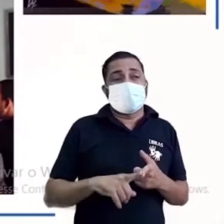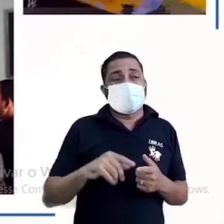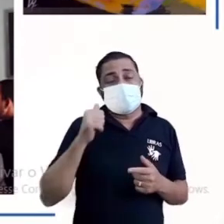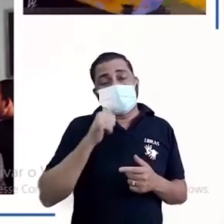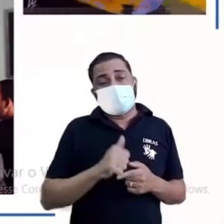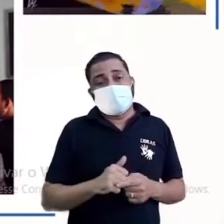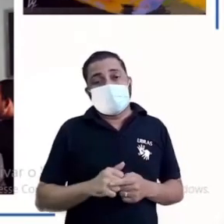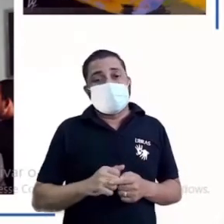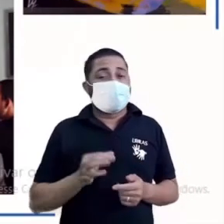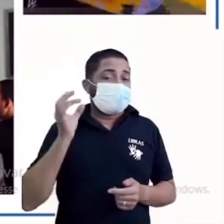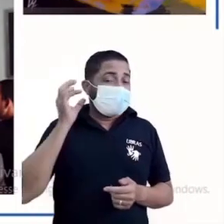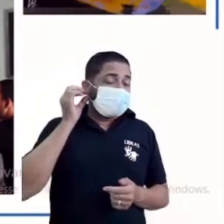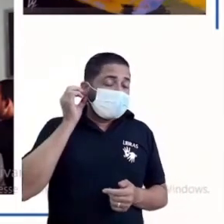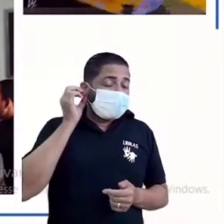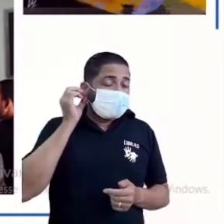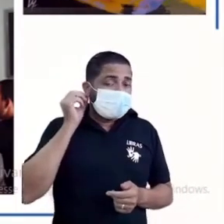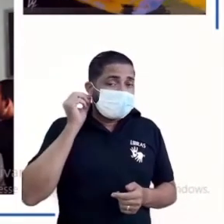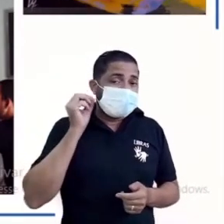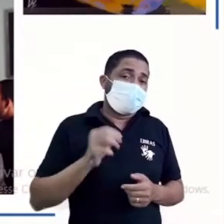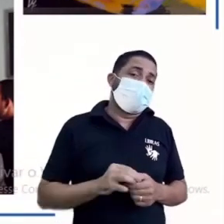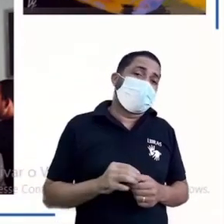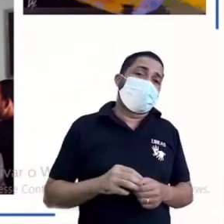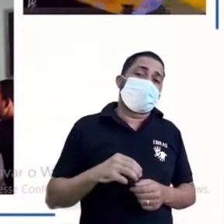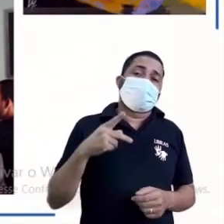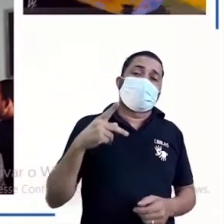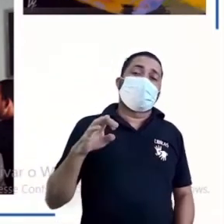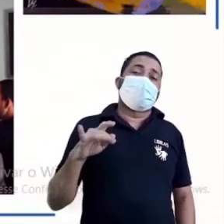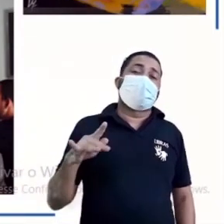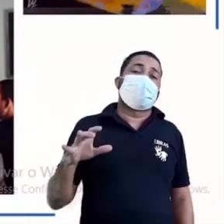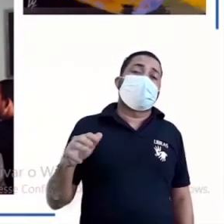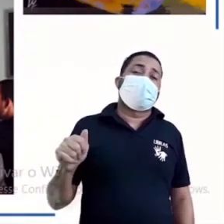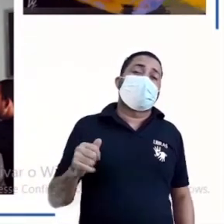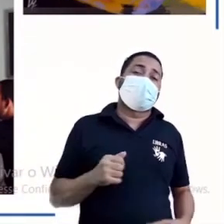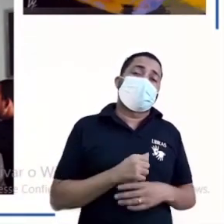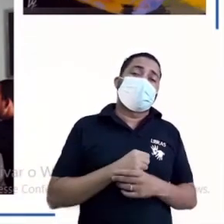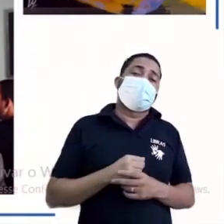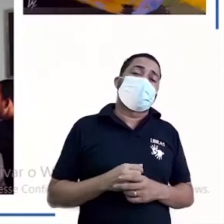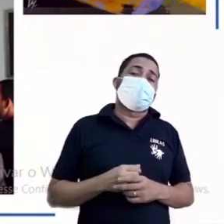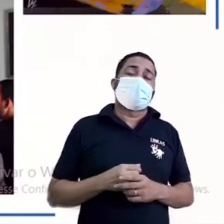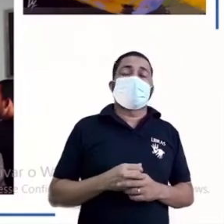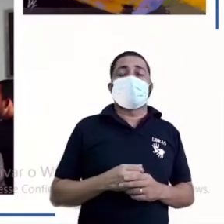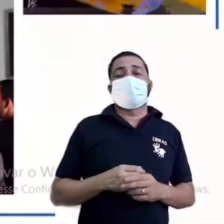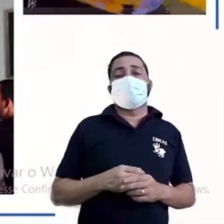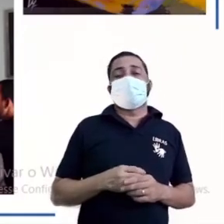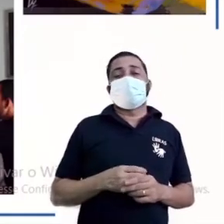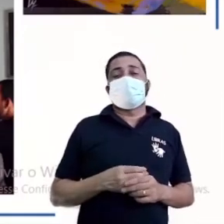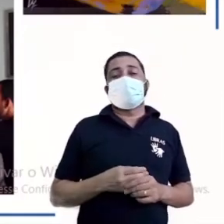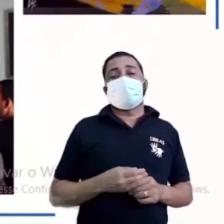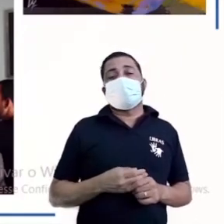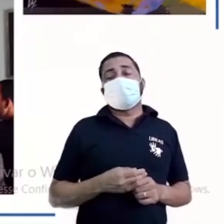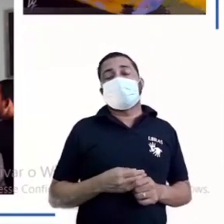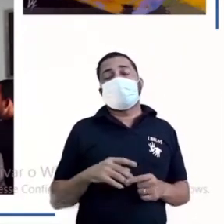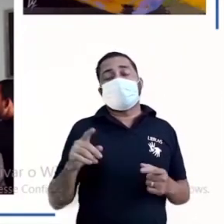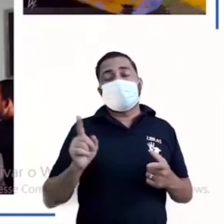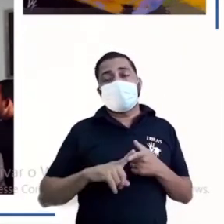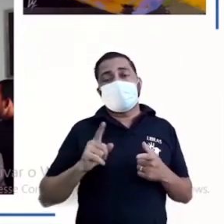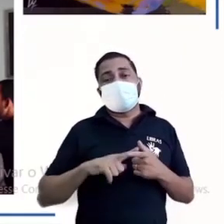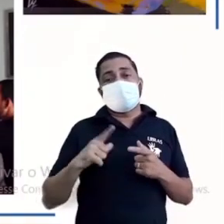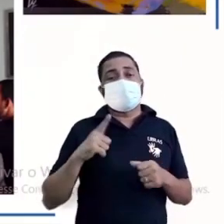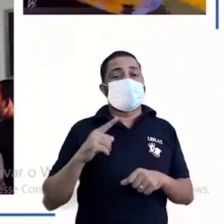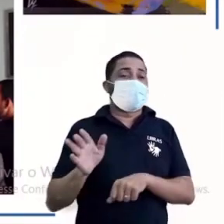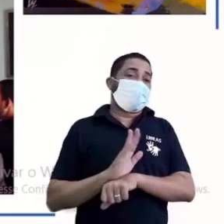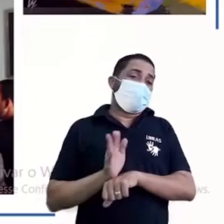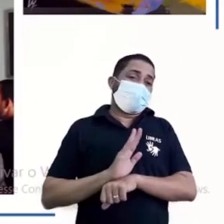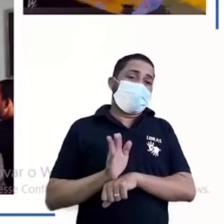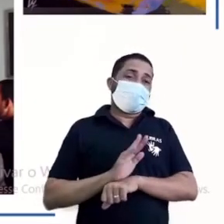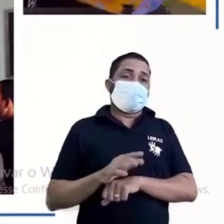com o Brinco de Pérola, um quadro muito famoso do barroco holandês, né, de Jan Vermeer, né? Que inclusive tem um filme com